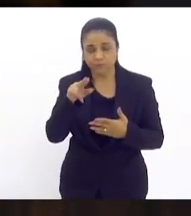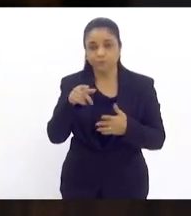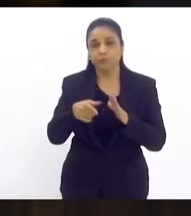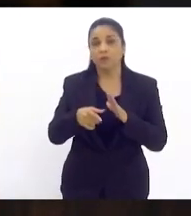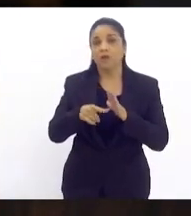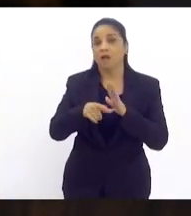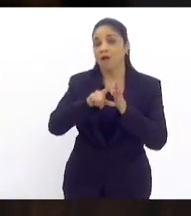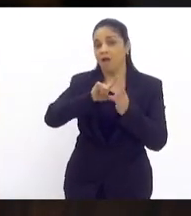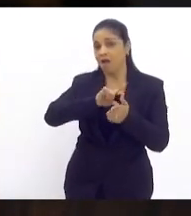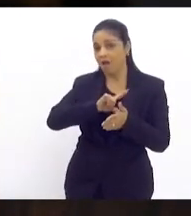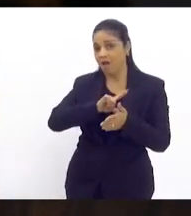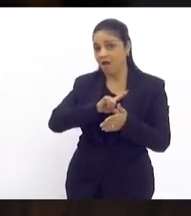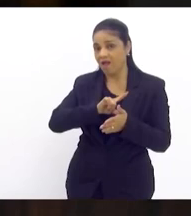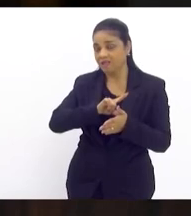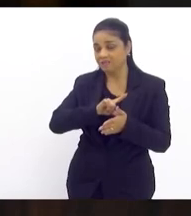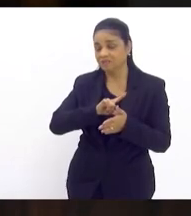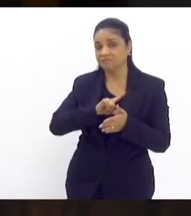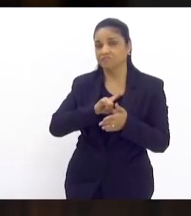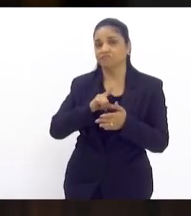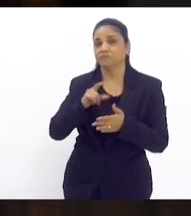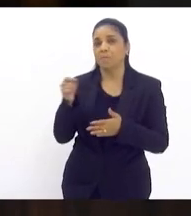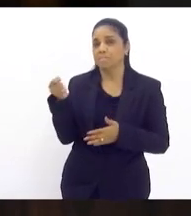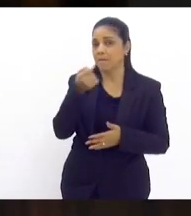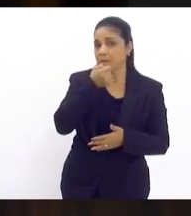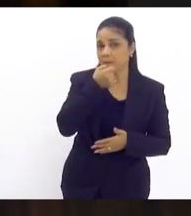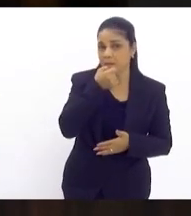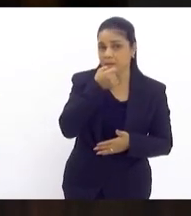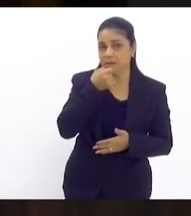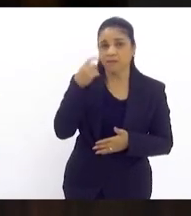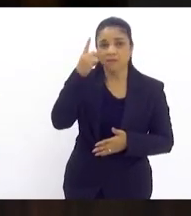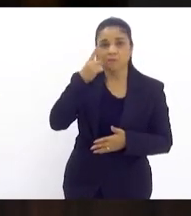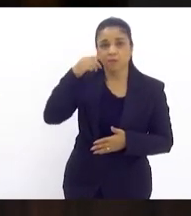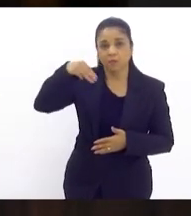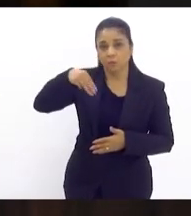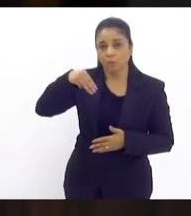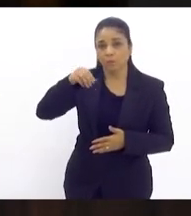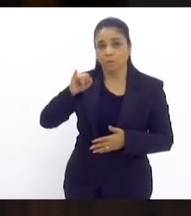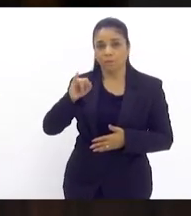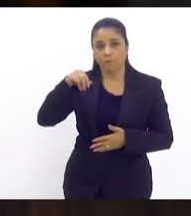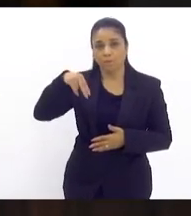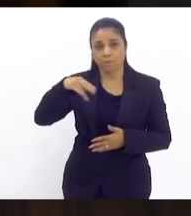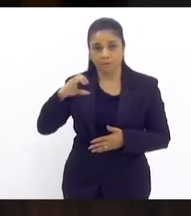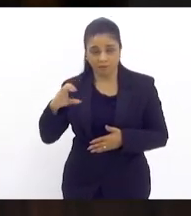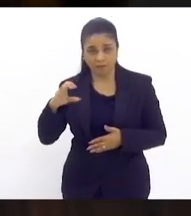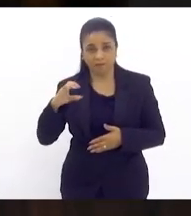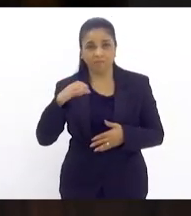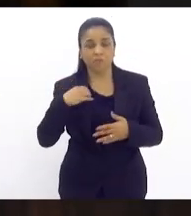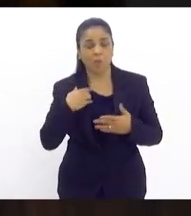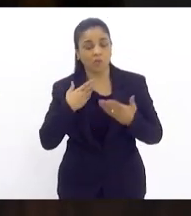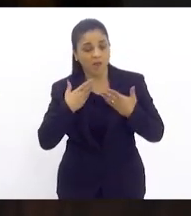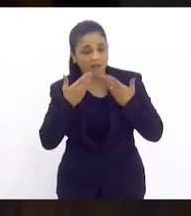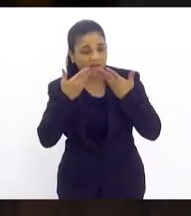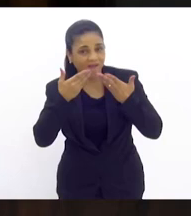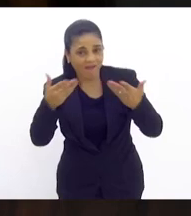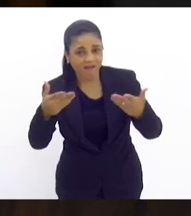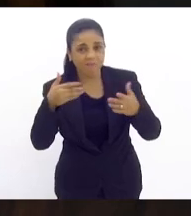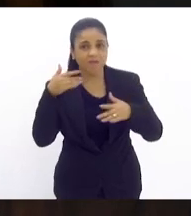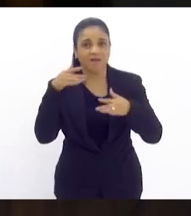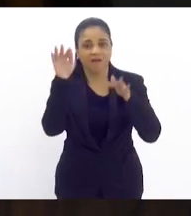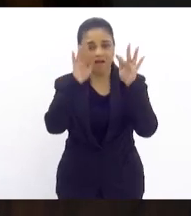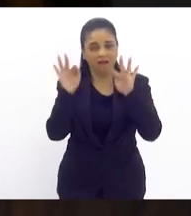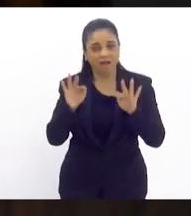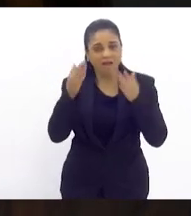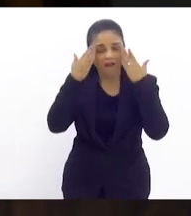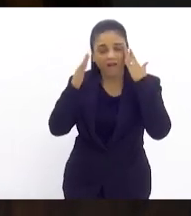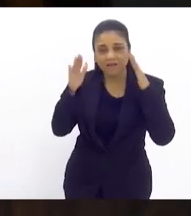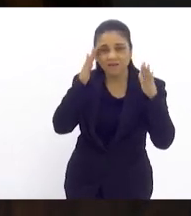fala para o deputado mim que eu queria que já externar minha alegria de ver o Consenso do debate de todo